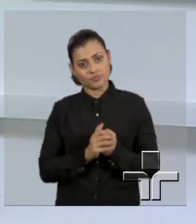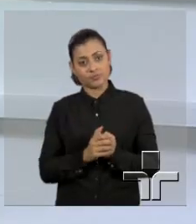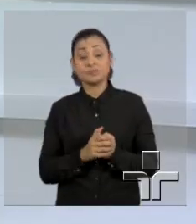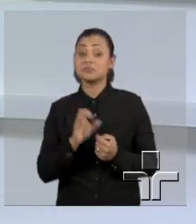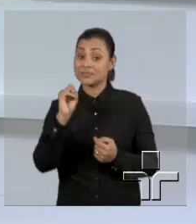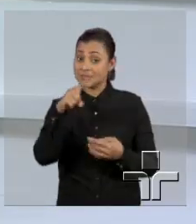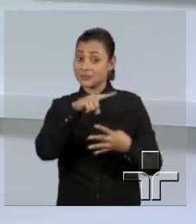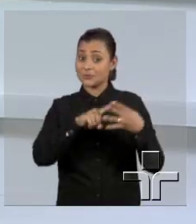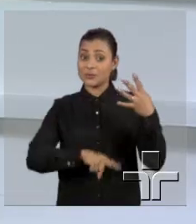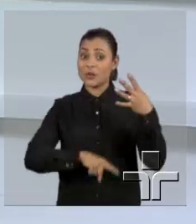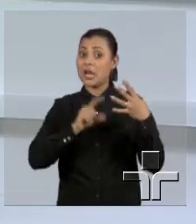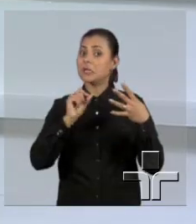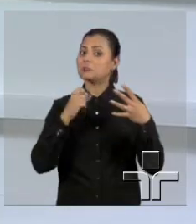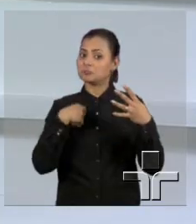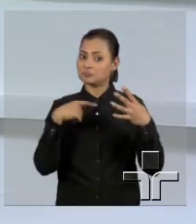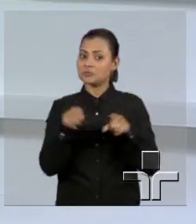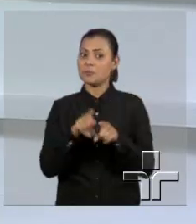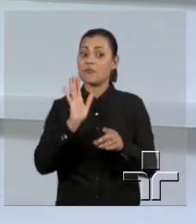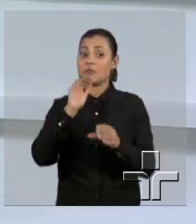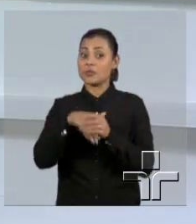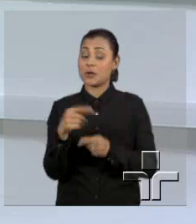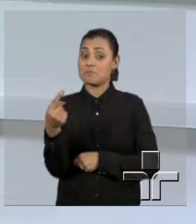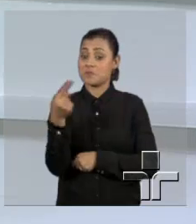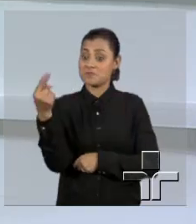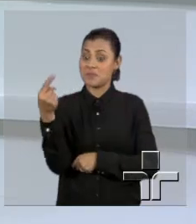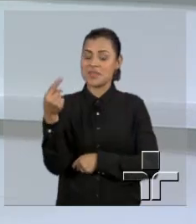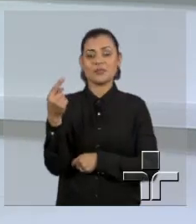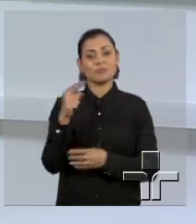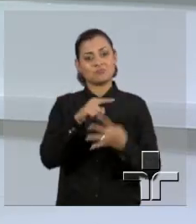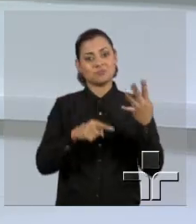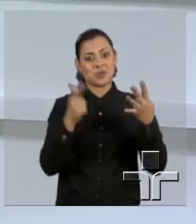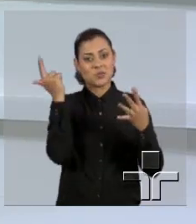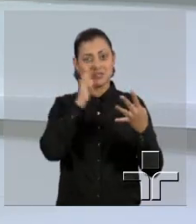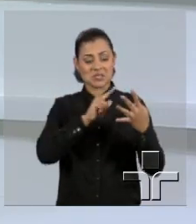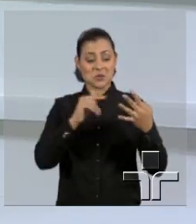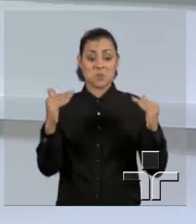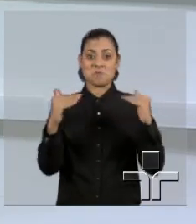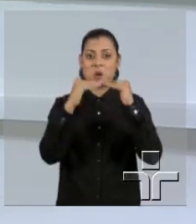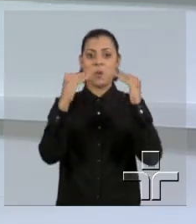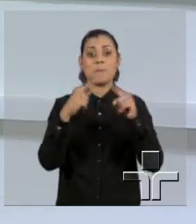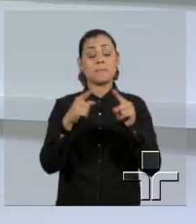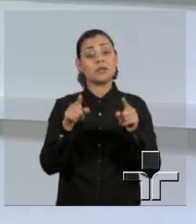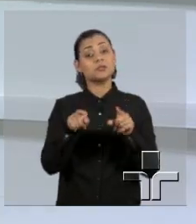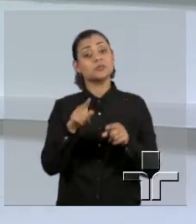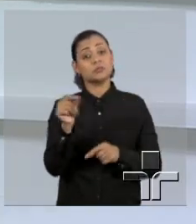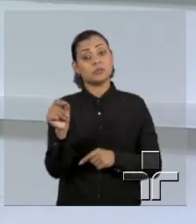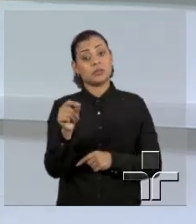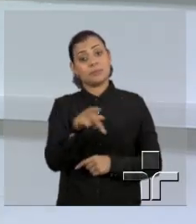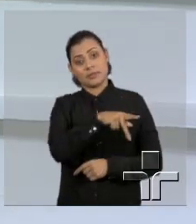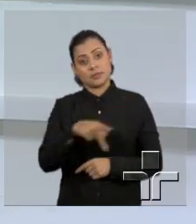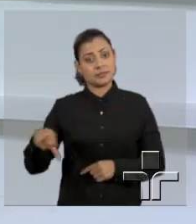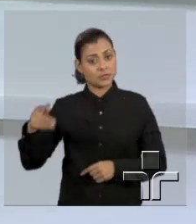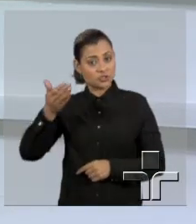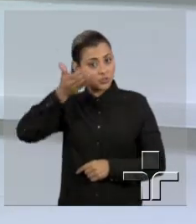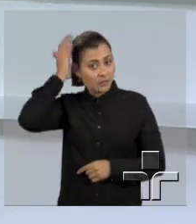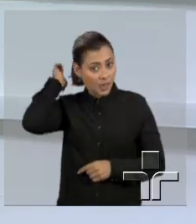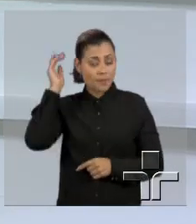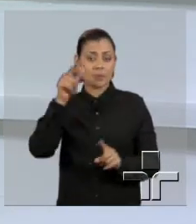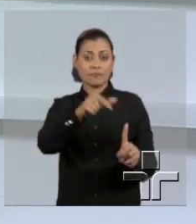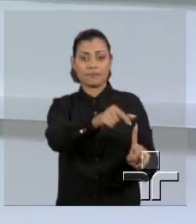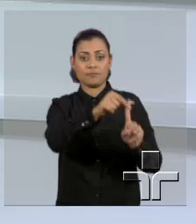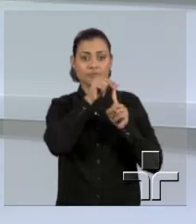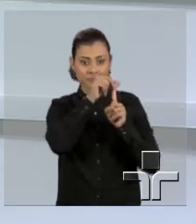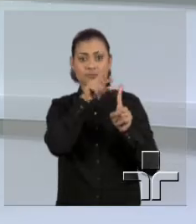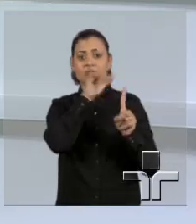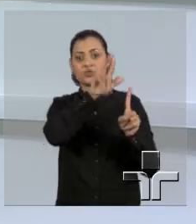eles ficaram em primeiro lugar na eleição, né? Somente na última indicação que o ex-presidente Michel Temer nomeou a segunda colocada, a doutora